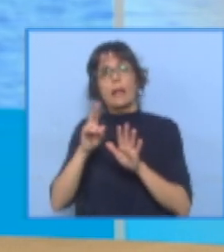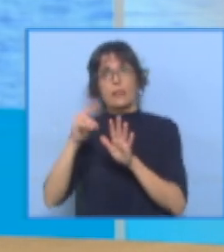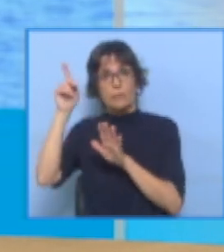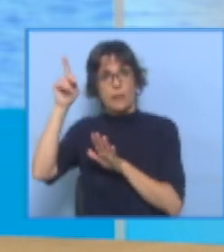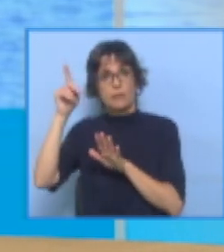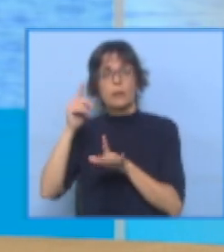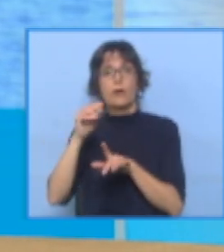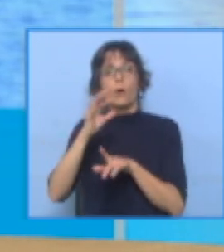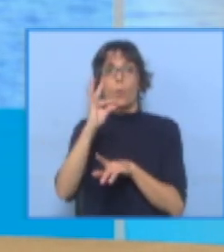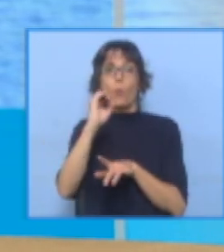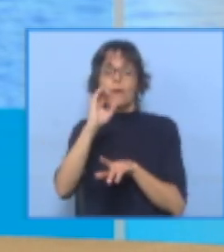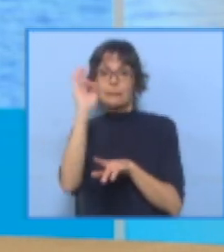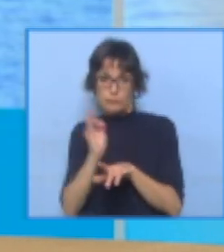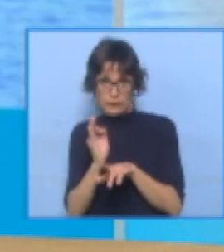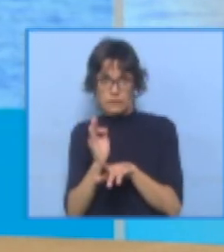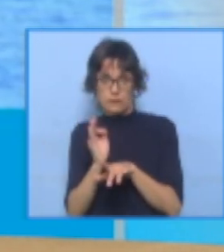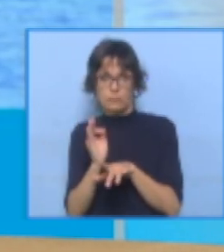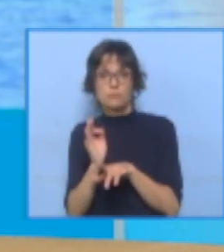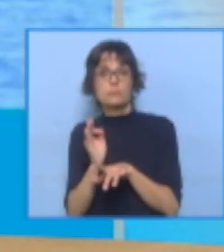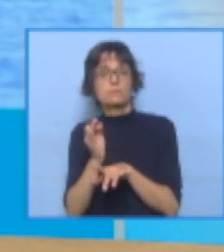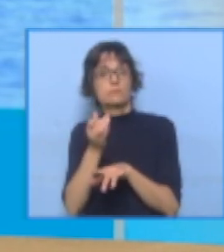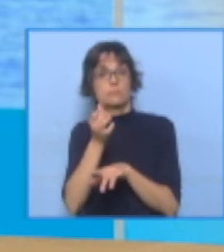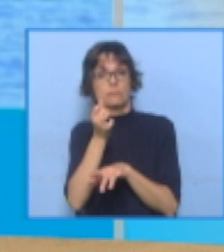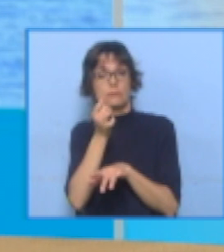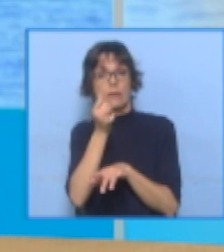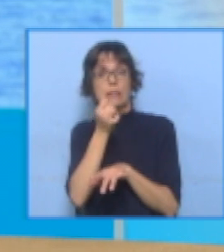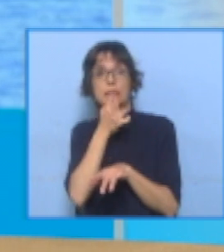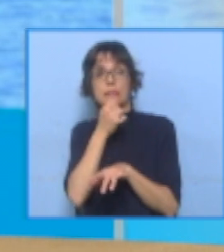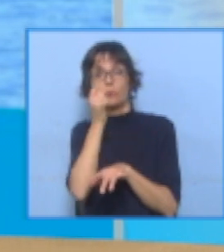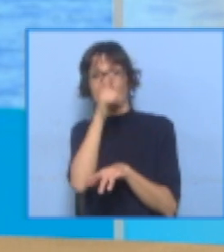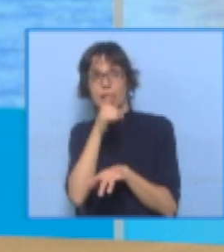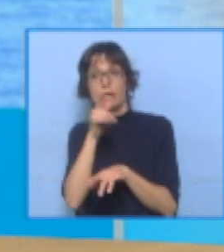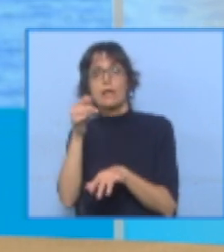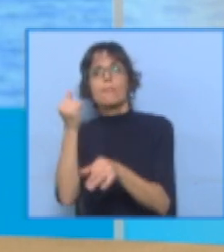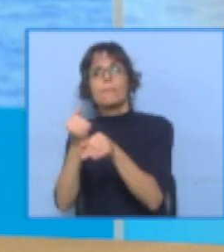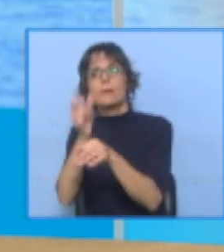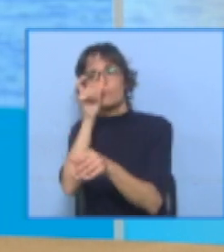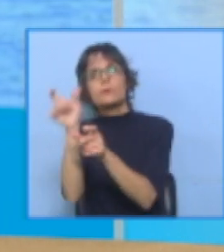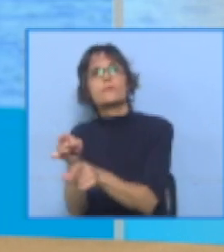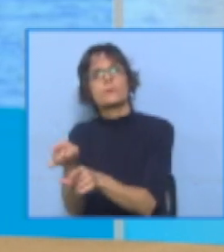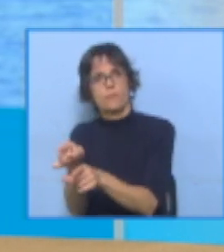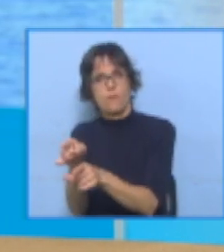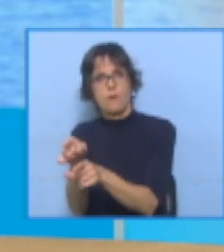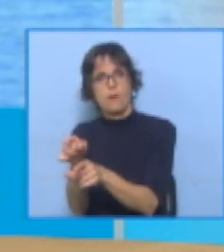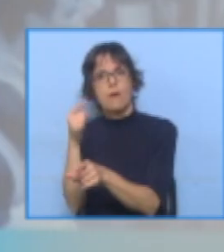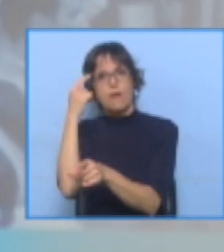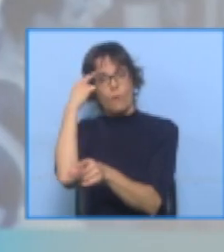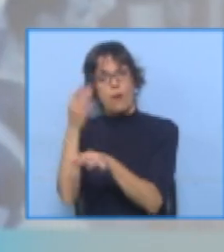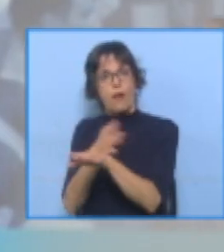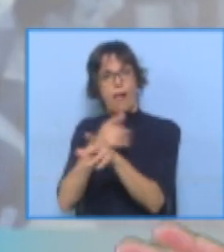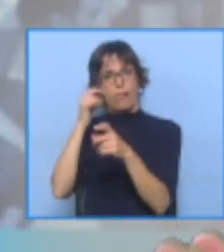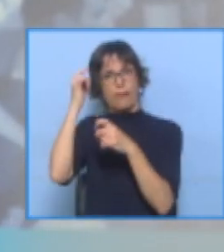por cento é exatamente definido pelo trabalhador em termos de